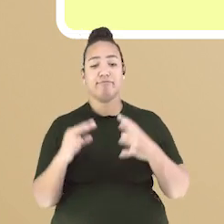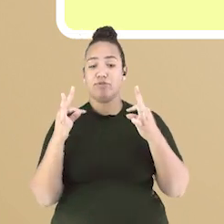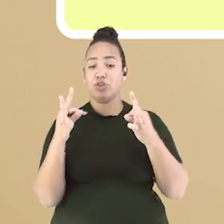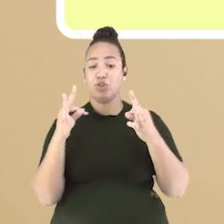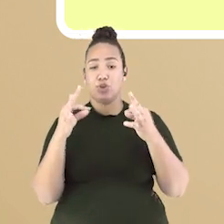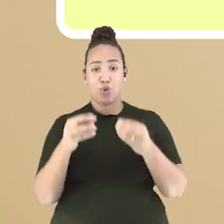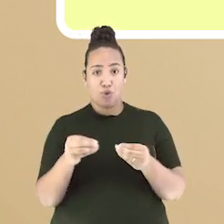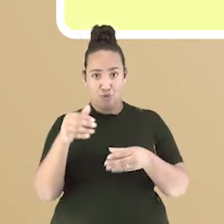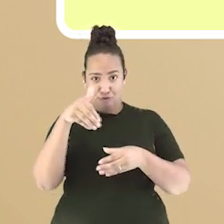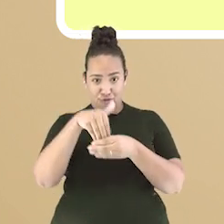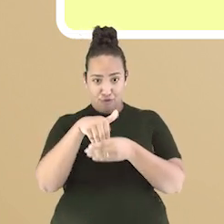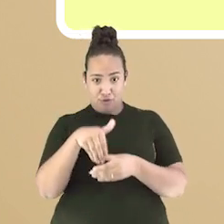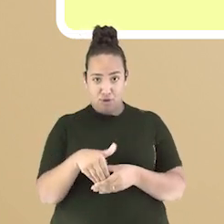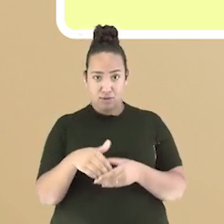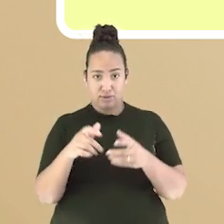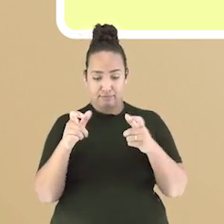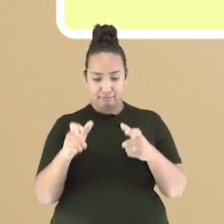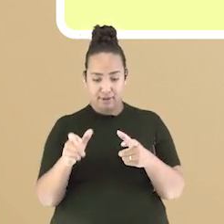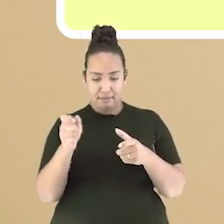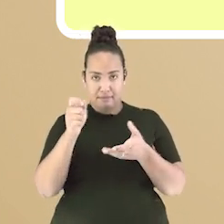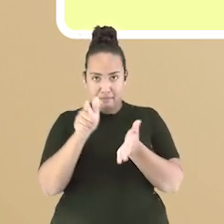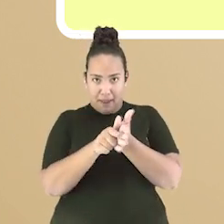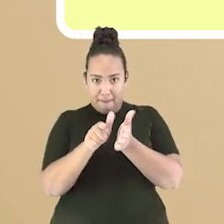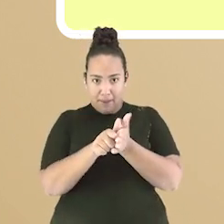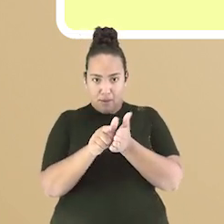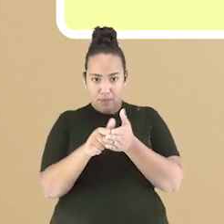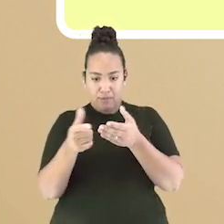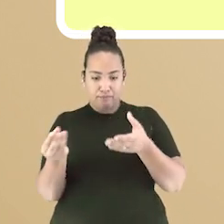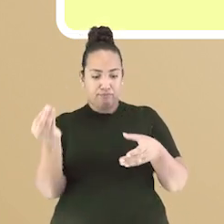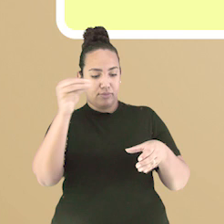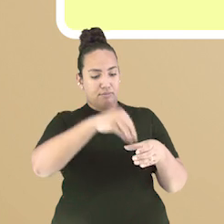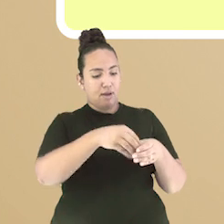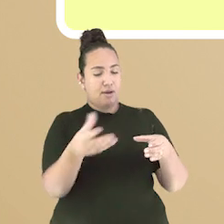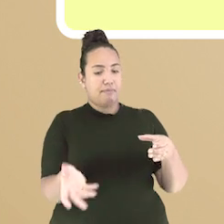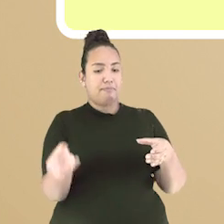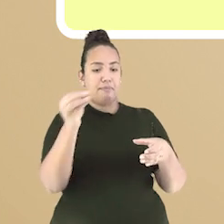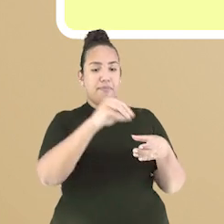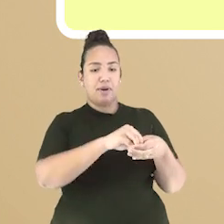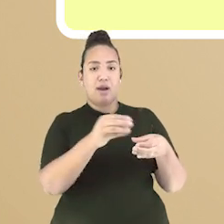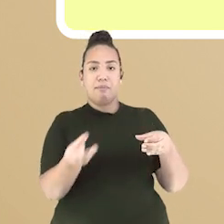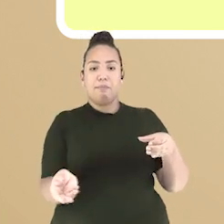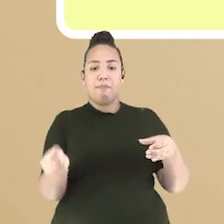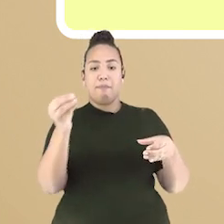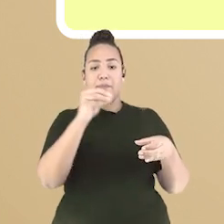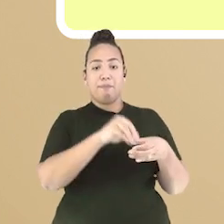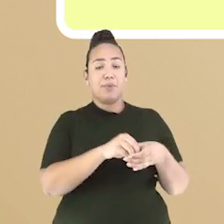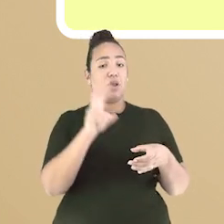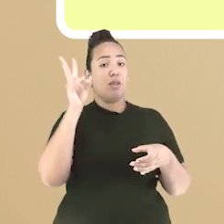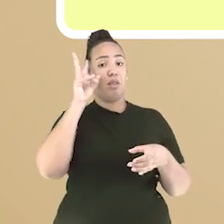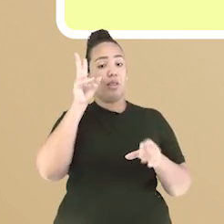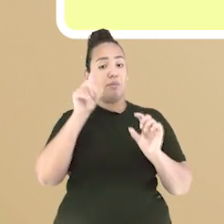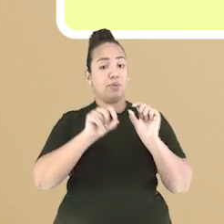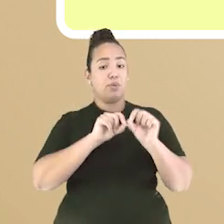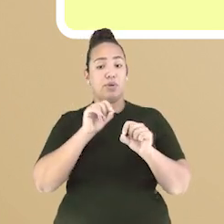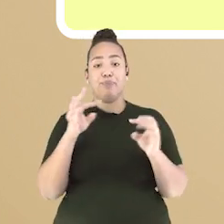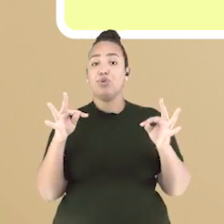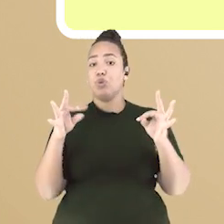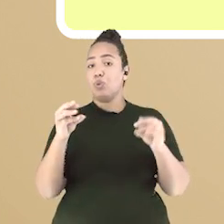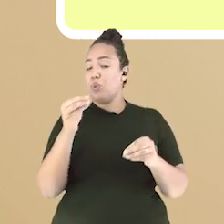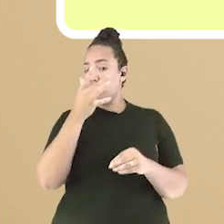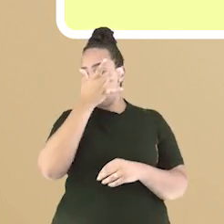Os votos, eles eram em cédulas impressas, depositados ali para contagem. E lembrando que a votação era